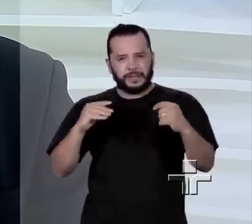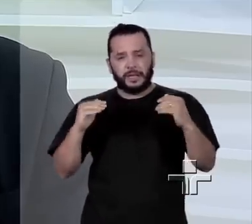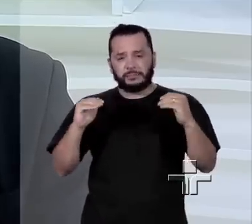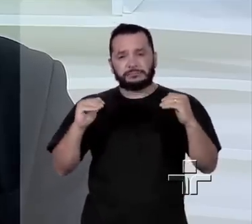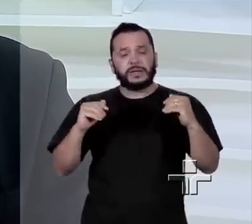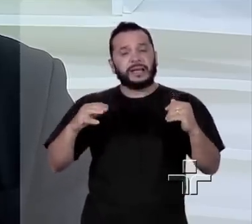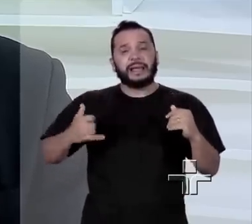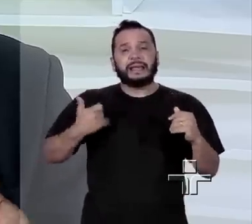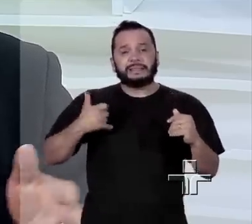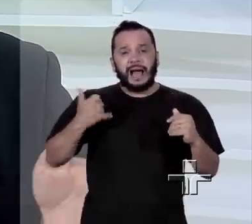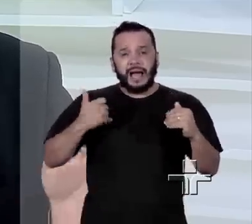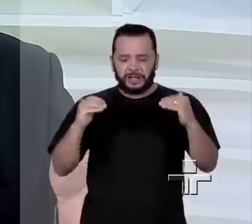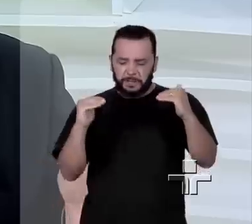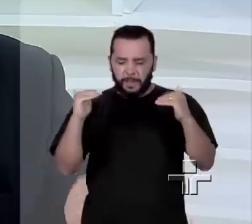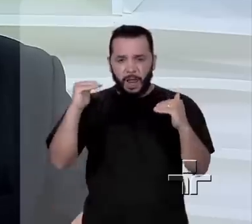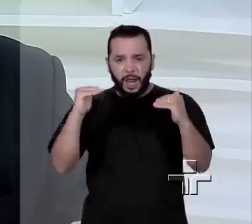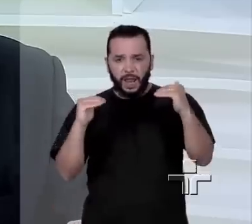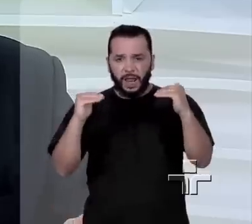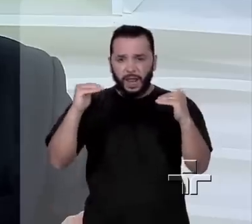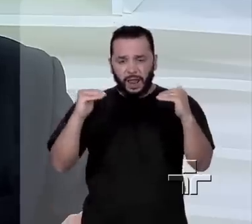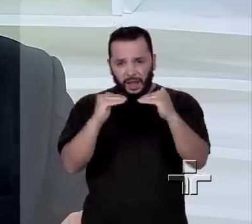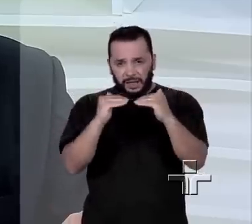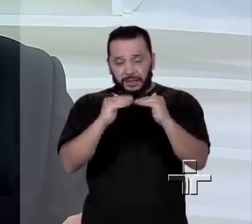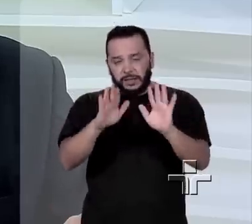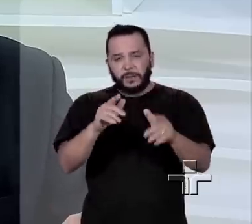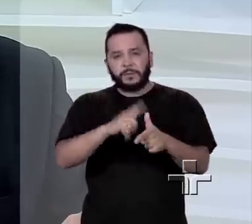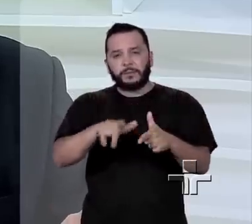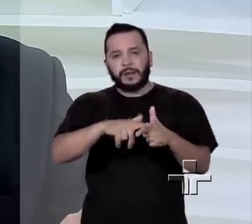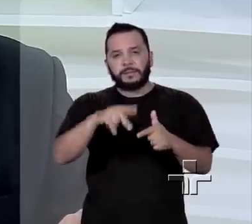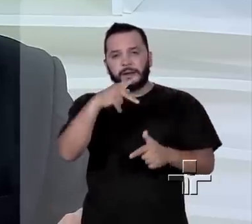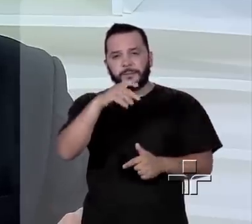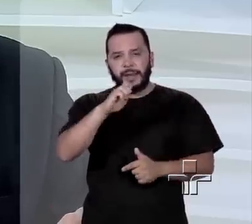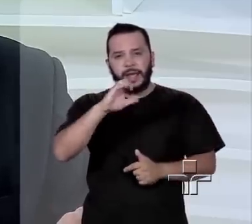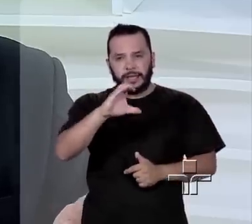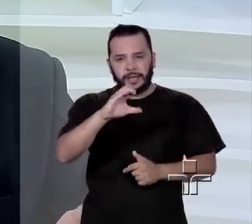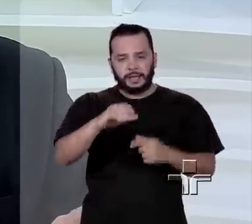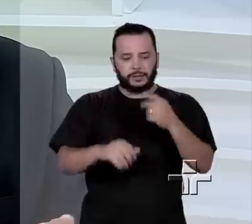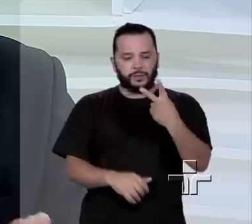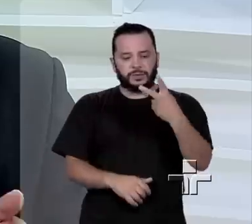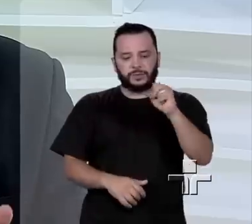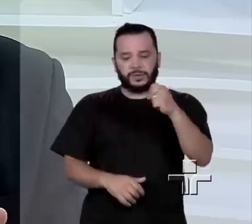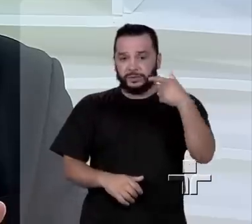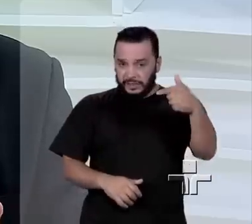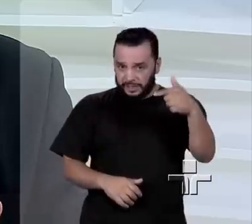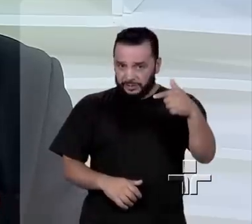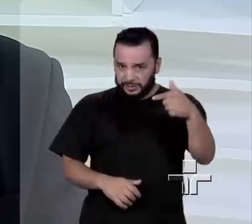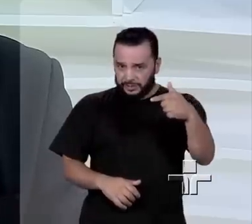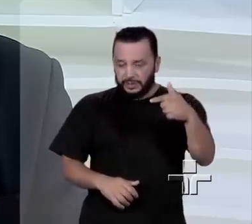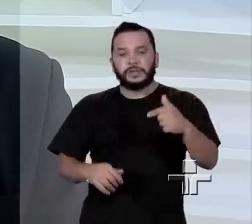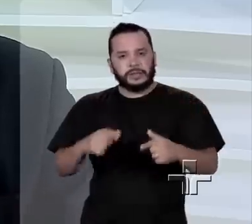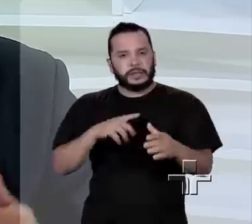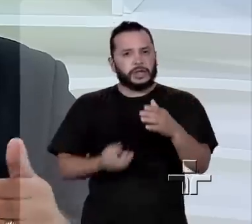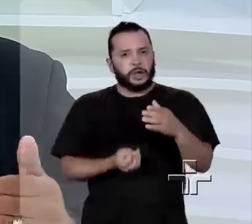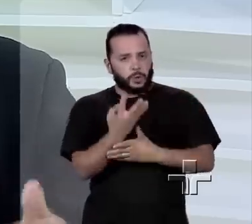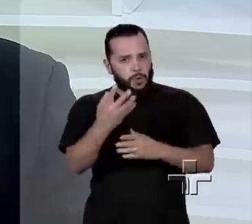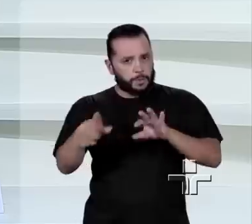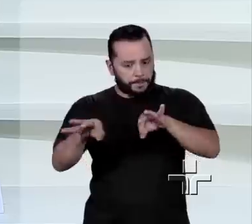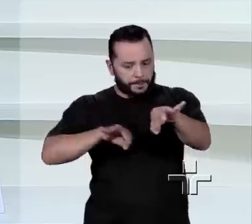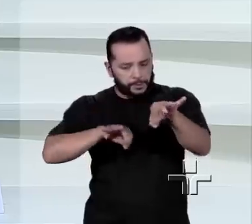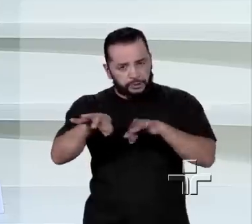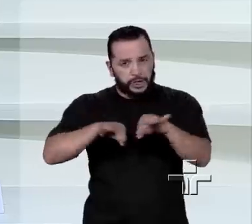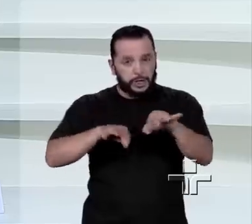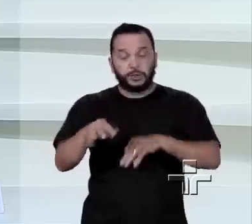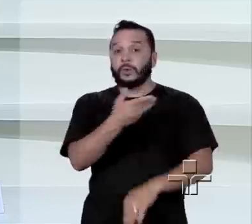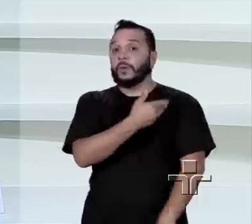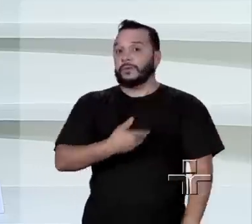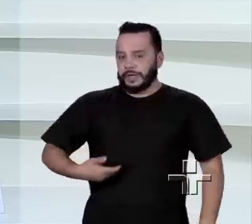da população. O problema da PEC 287 é que se fez um projeto e o governo naquele momento